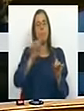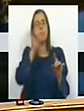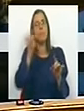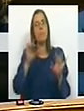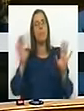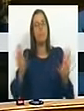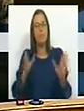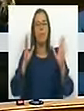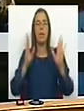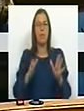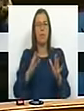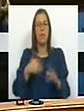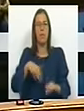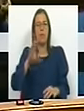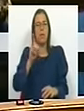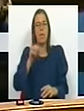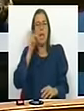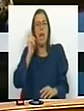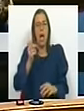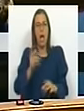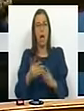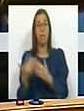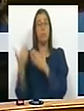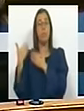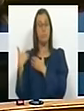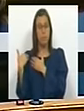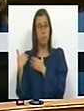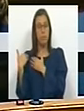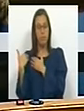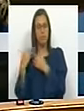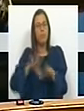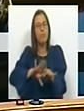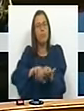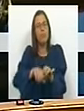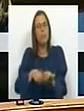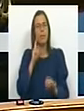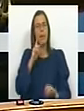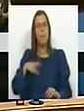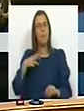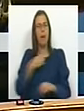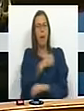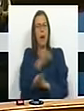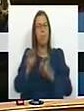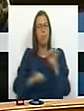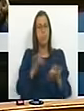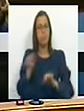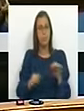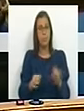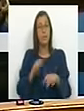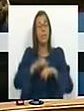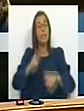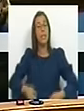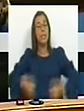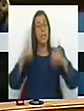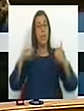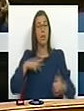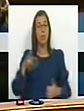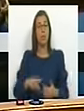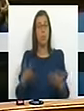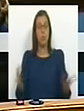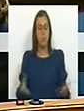questão que tem 6 décadas e que é responsável pela degradação do património imobiliário das cidades